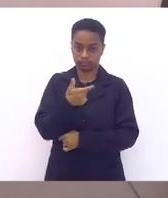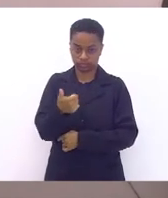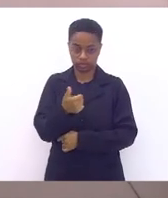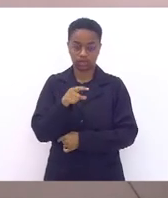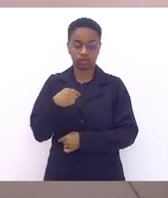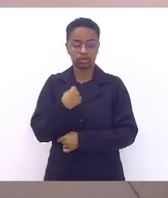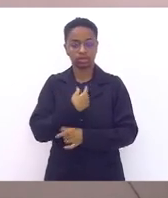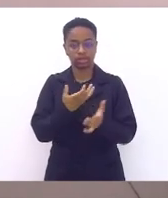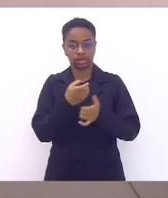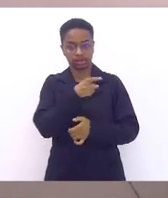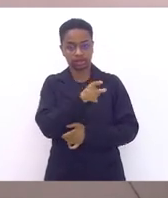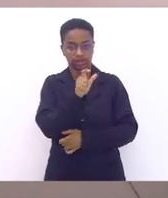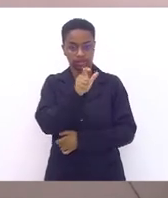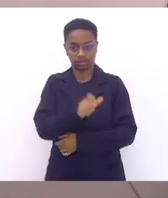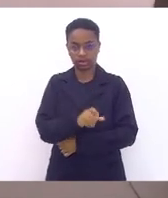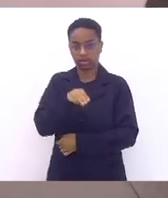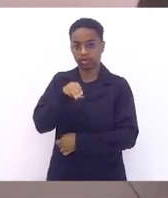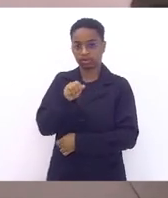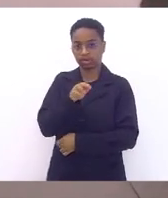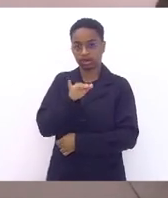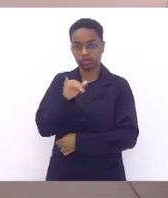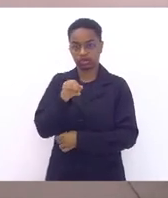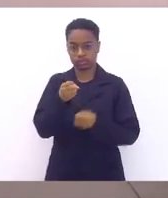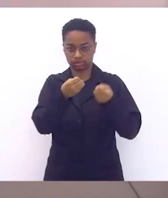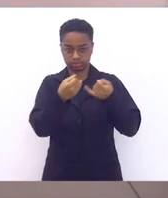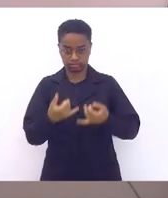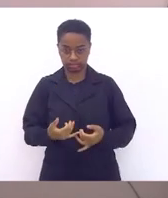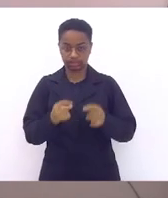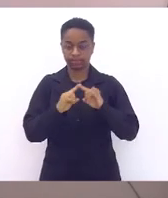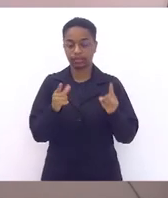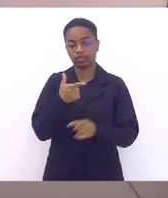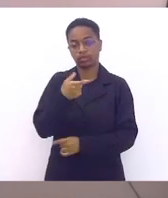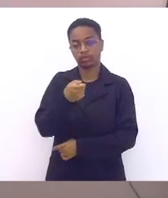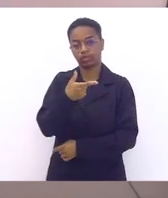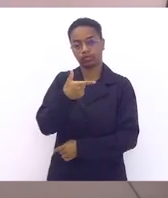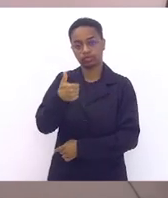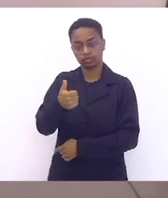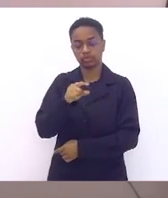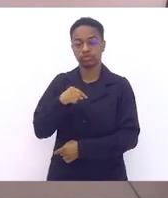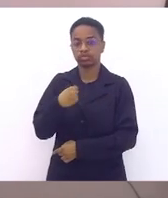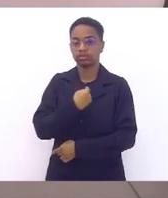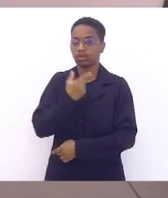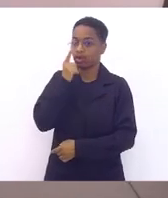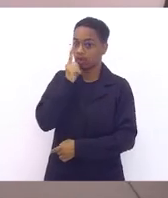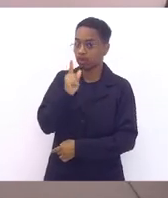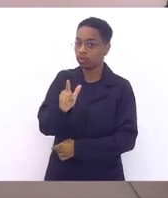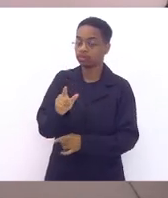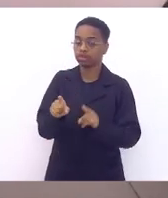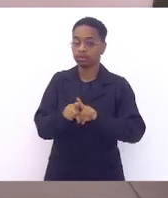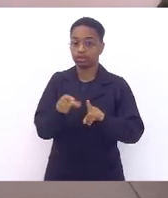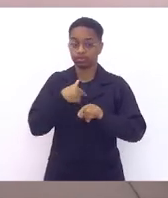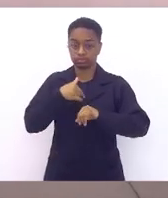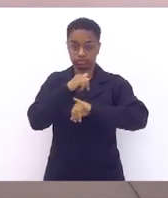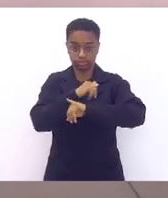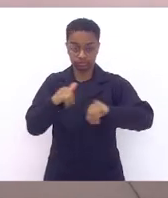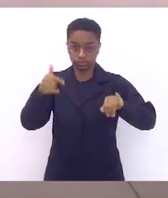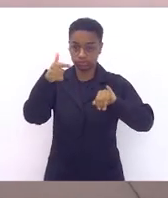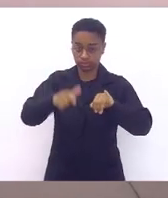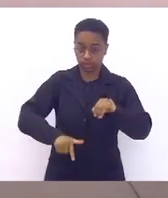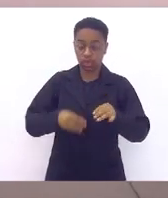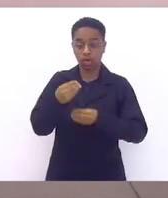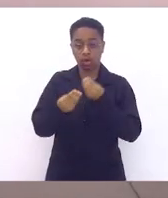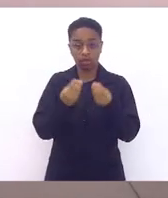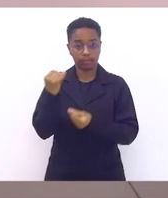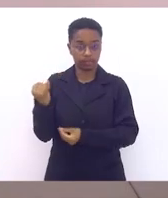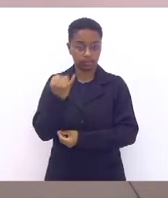sentido, posteriormente, em 2021, nós conseguimos, e aí volto a dizer a importância da